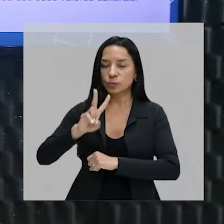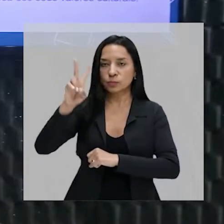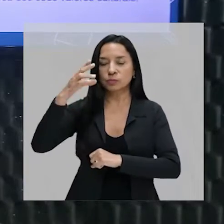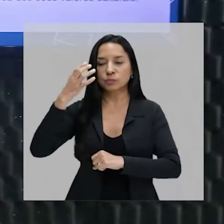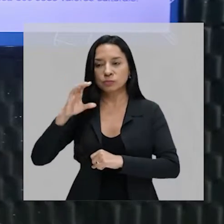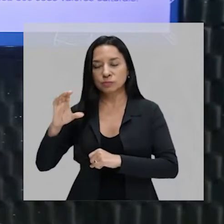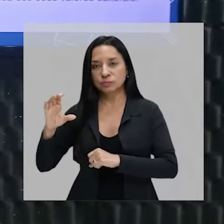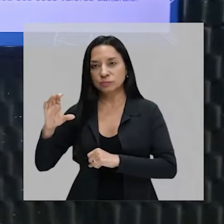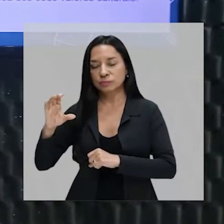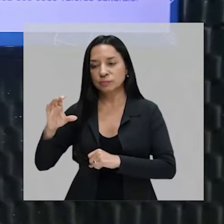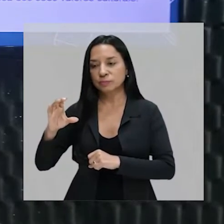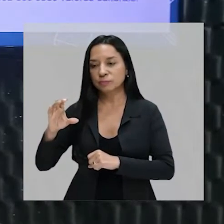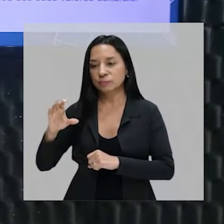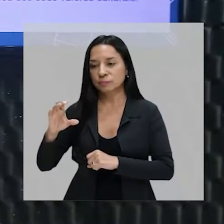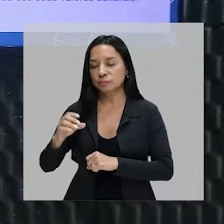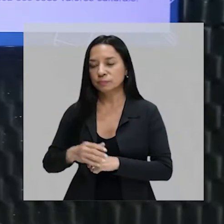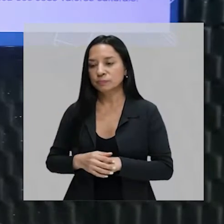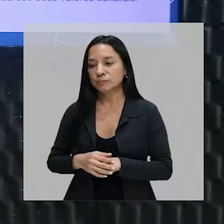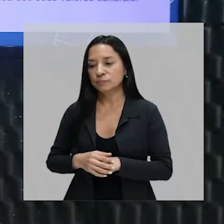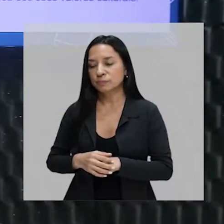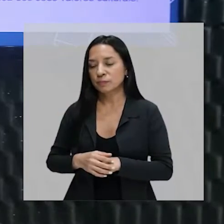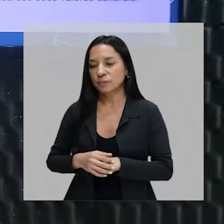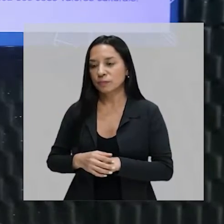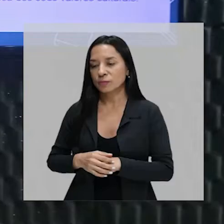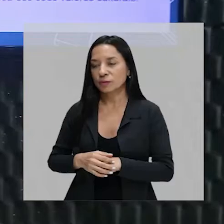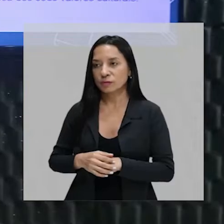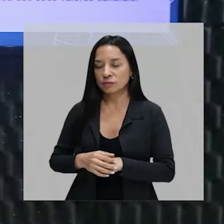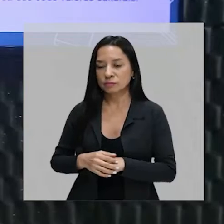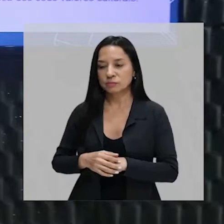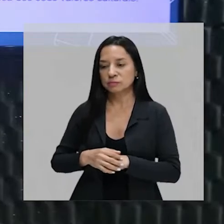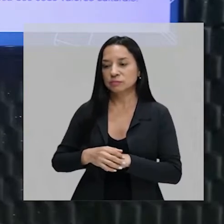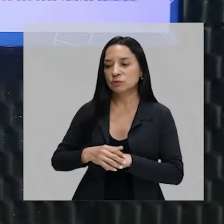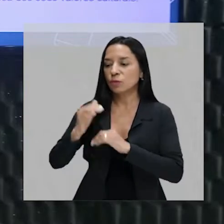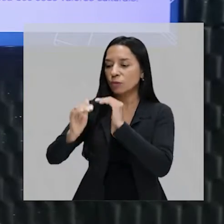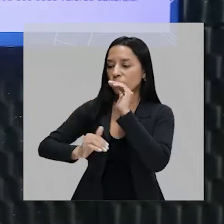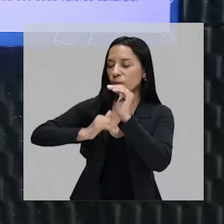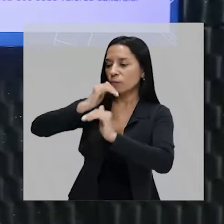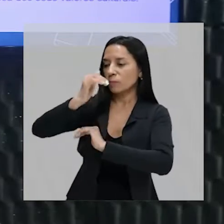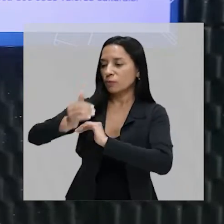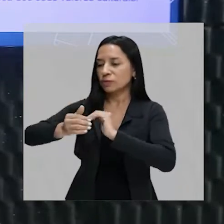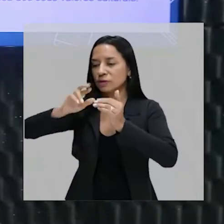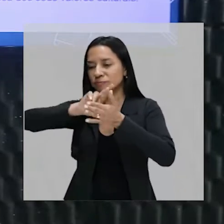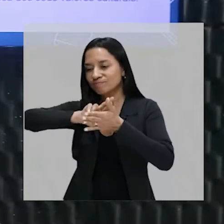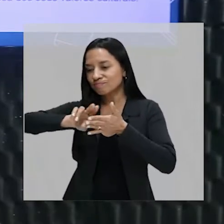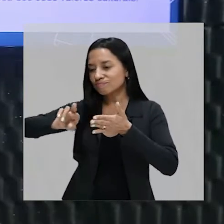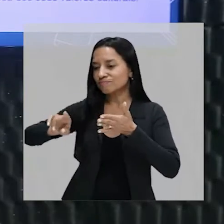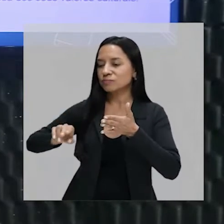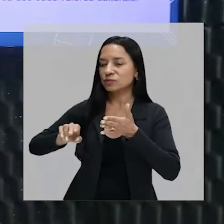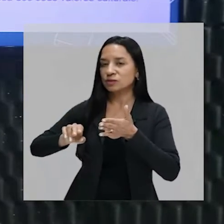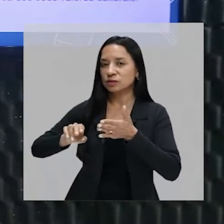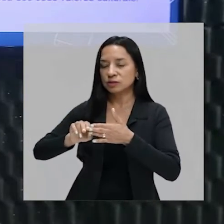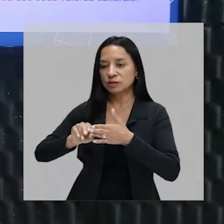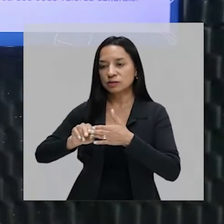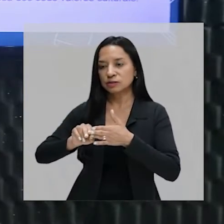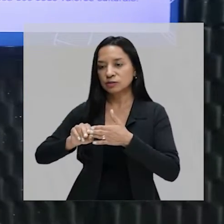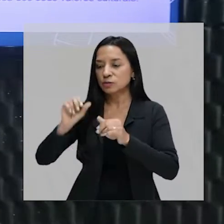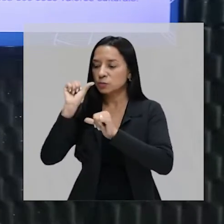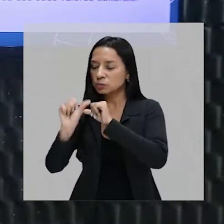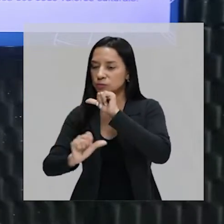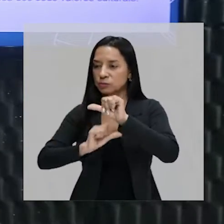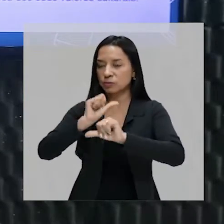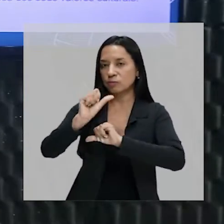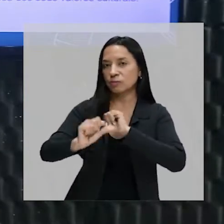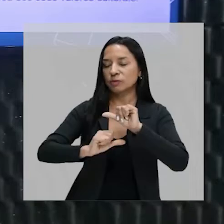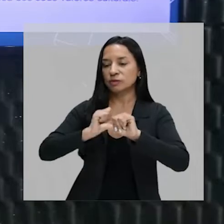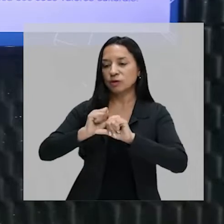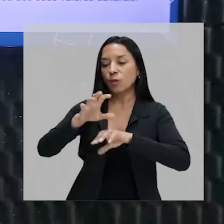e tá mesmo com esse processo de diversidade mesmo com essa reinvenção eles estão lá